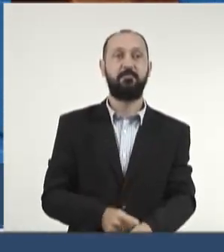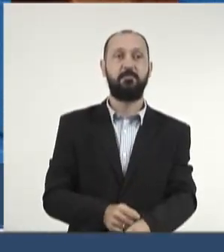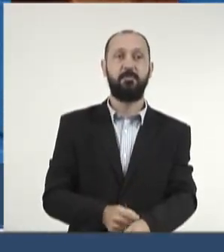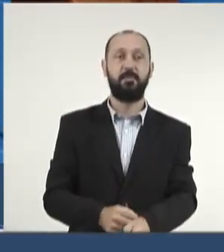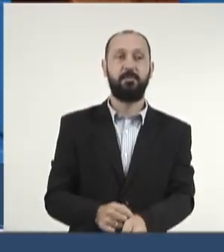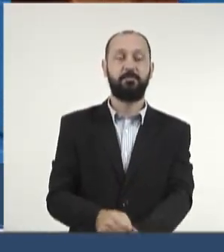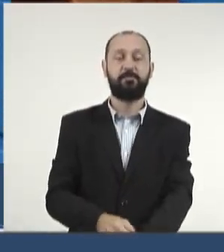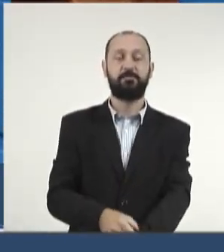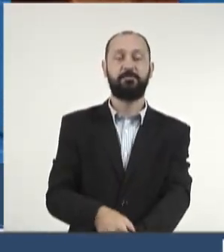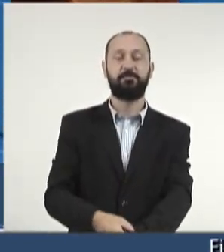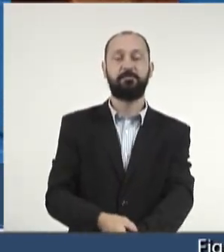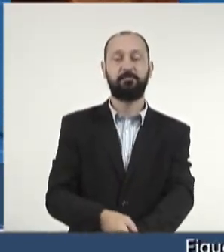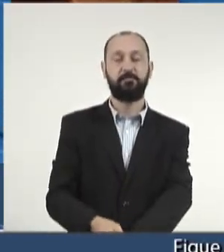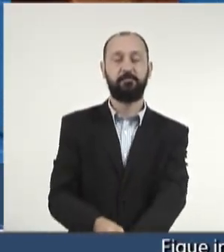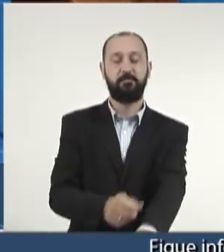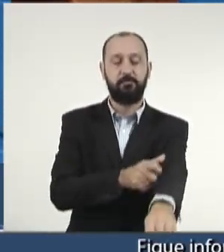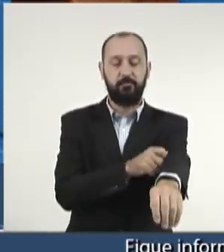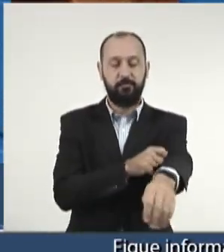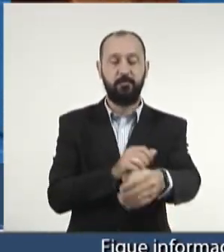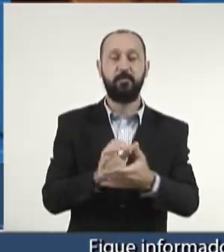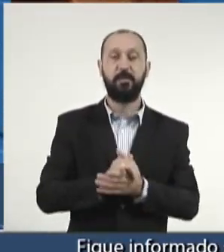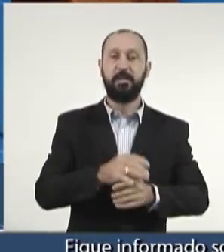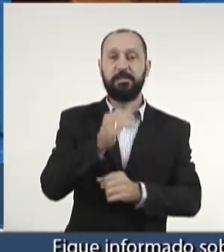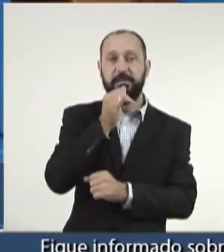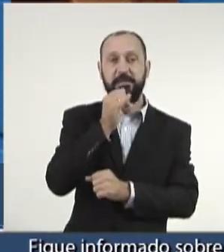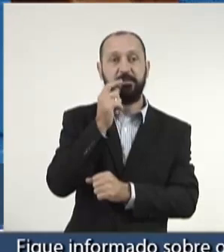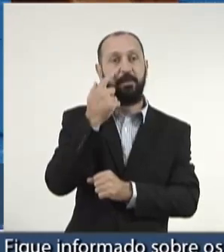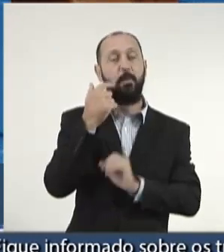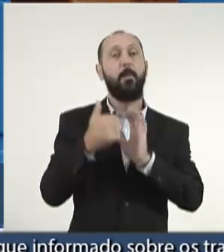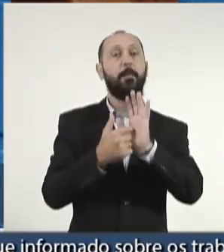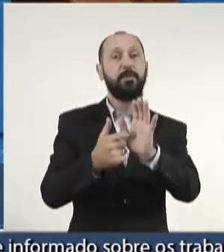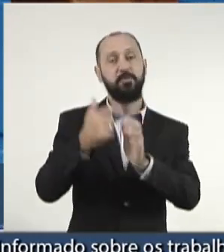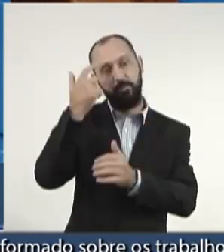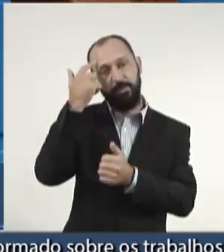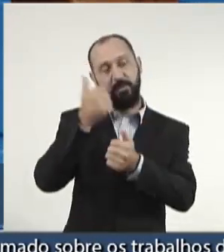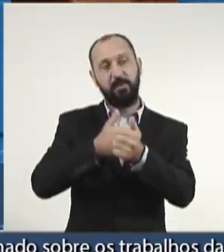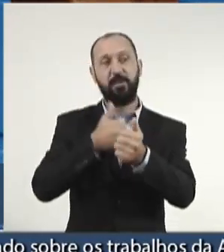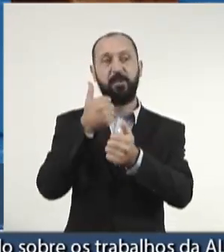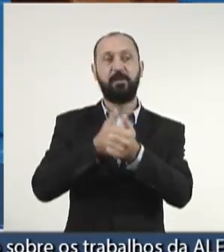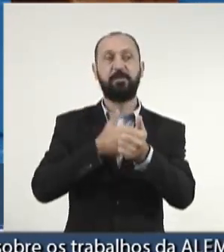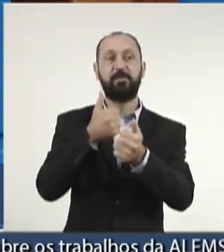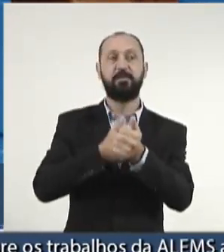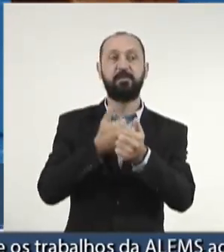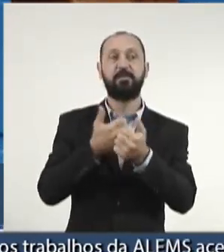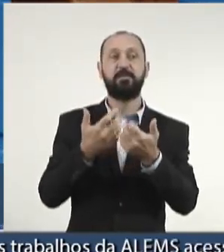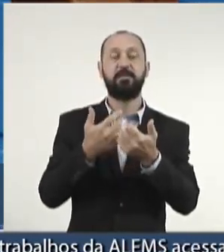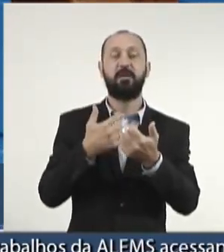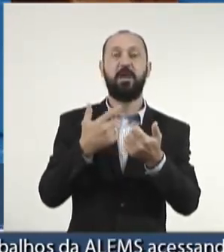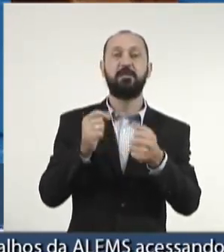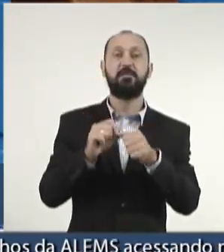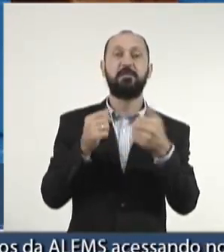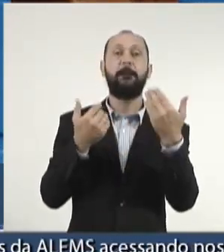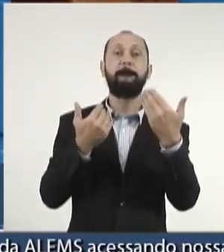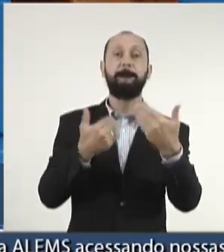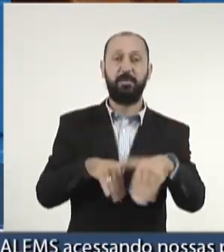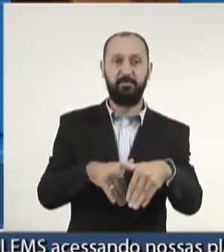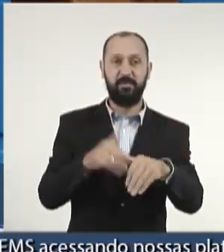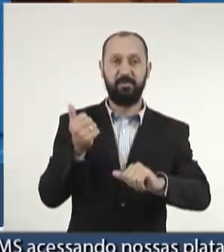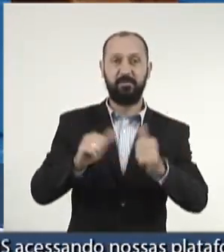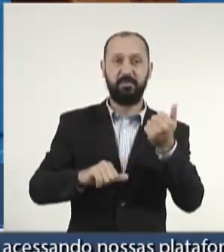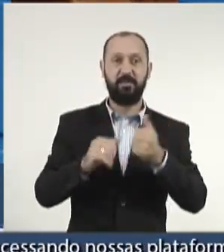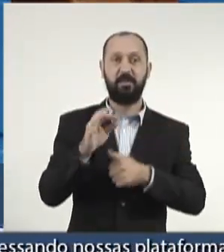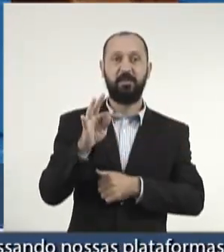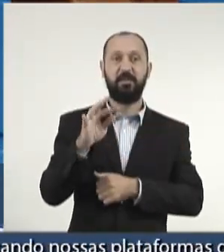Este caso nos remete a uma reflexão sobre esses TAFs que são